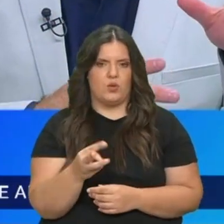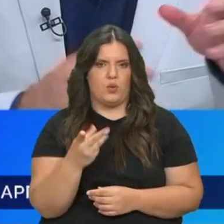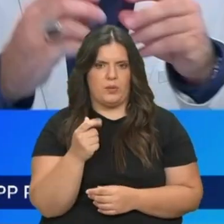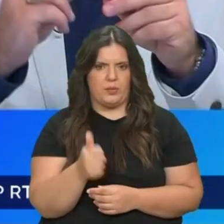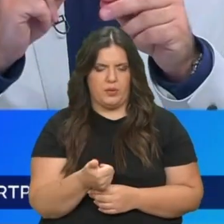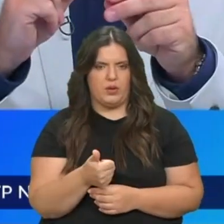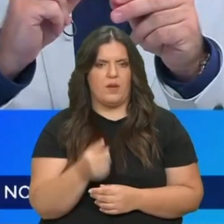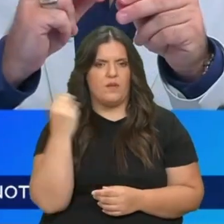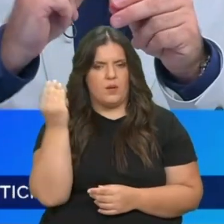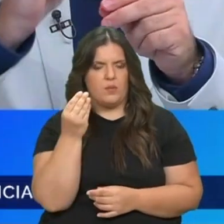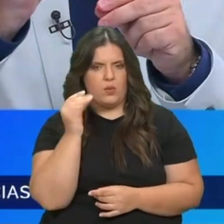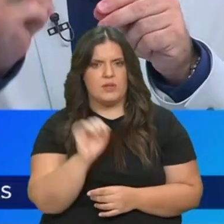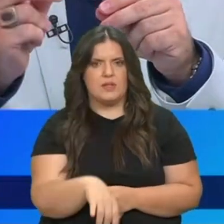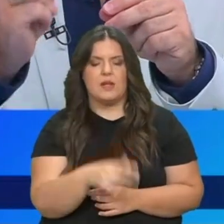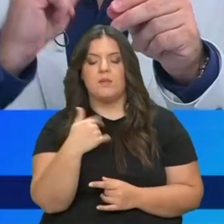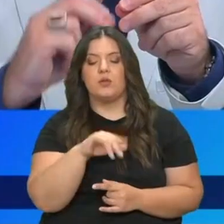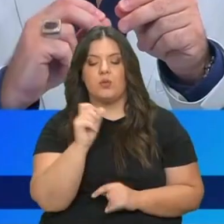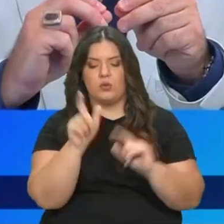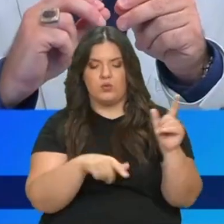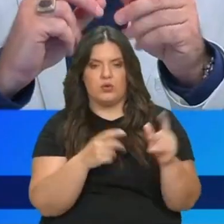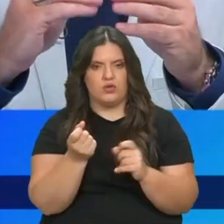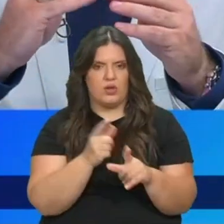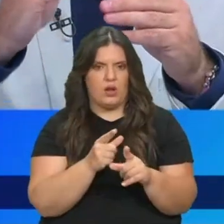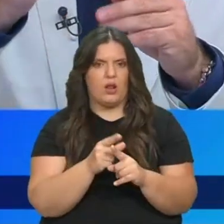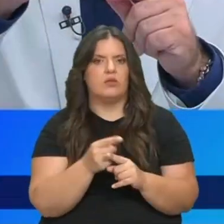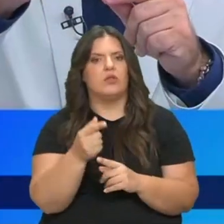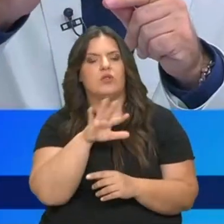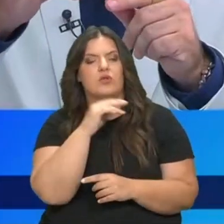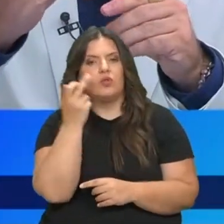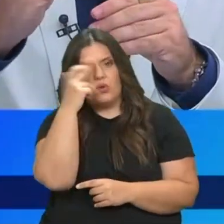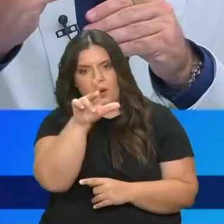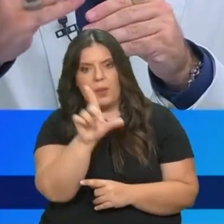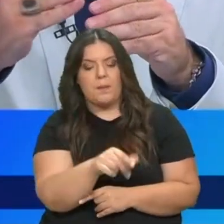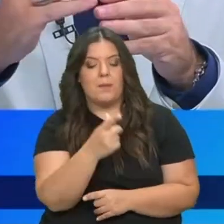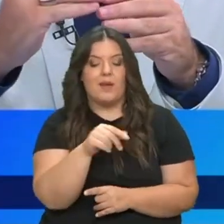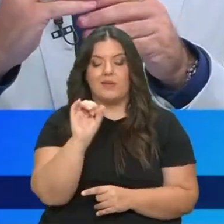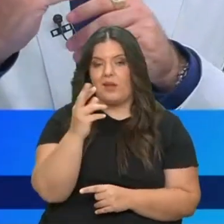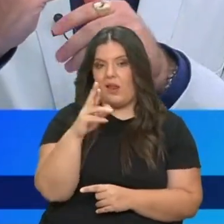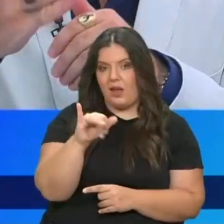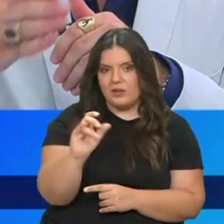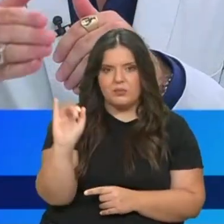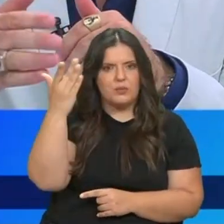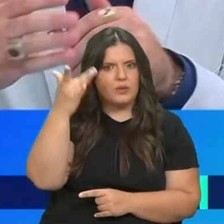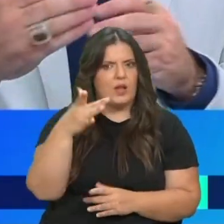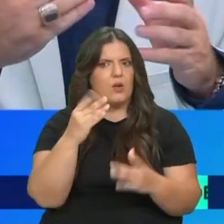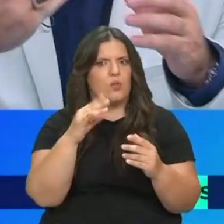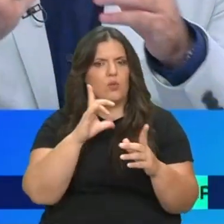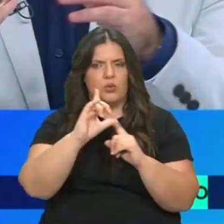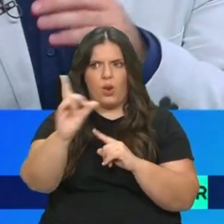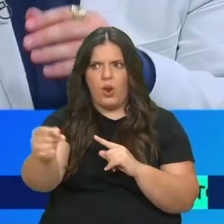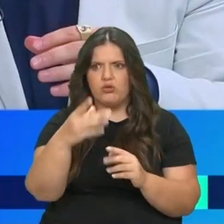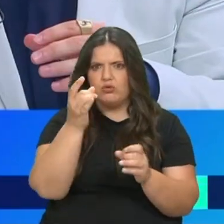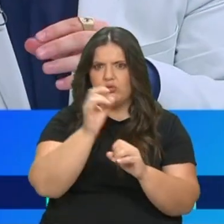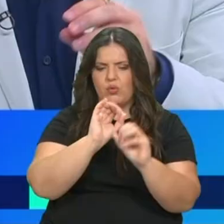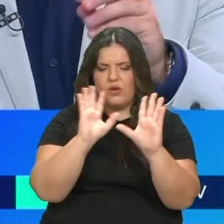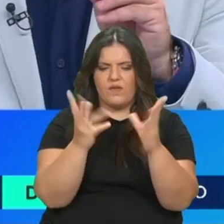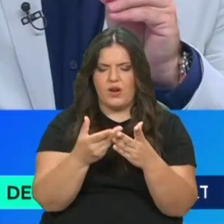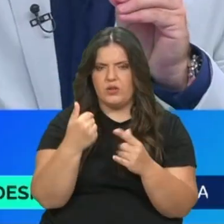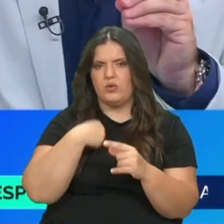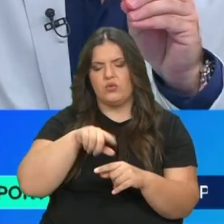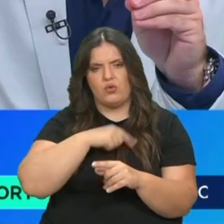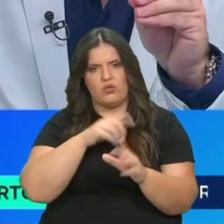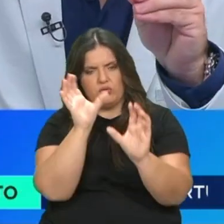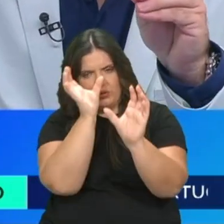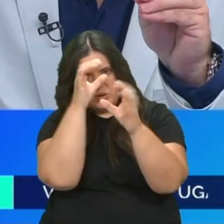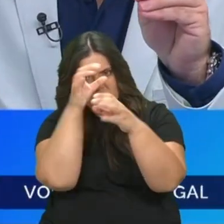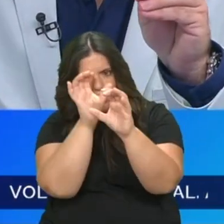também, mas os astrónomos tiveram aqui um golpe de sorte também. É que entre esta galáxia primordial, muito distante no universo, e os nossos telescópios,